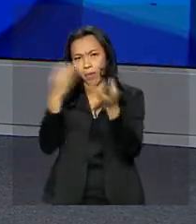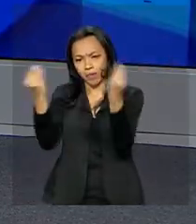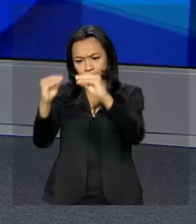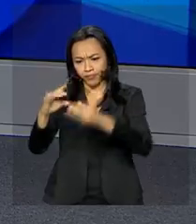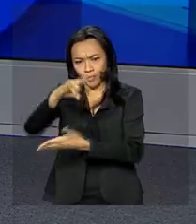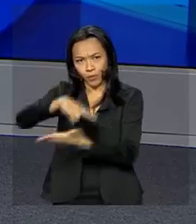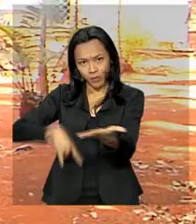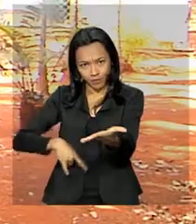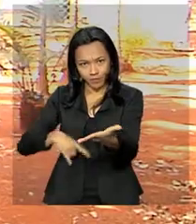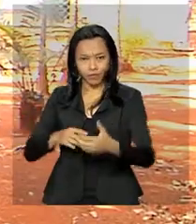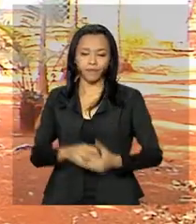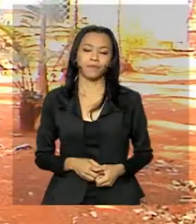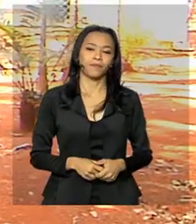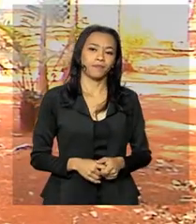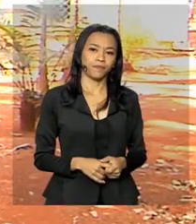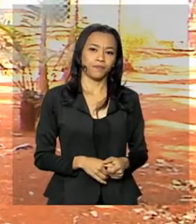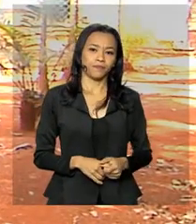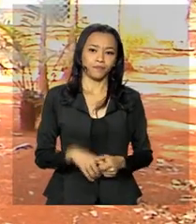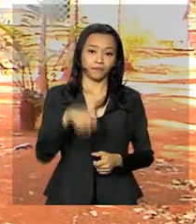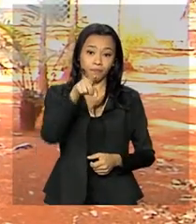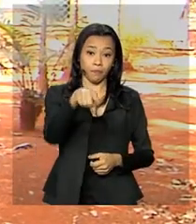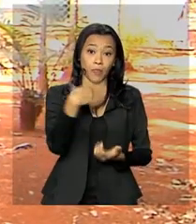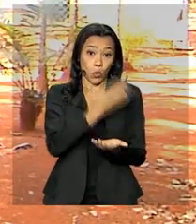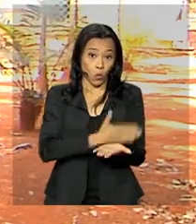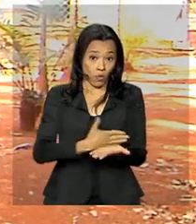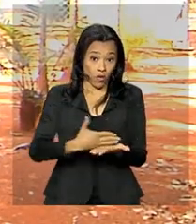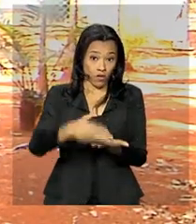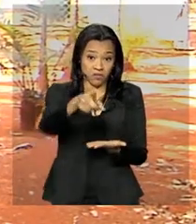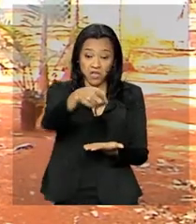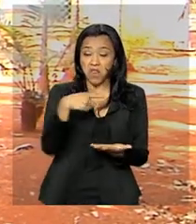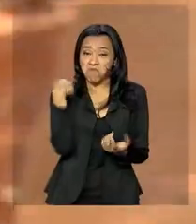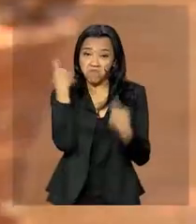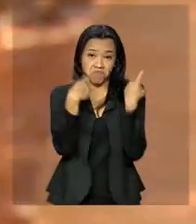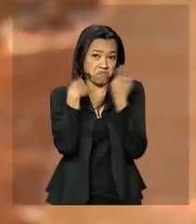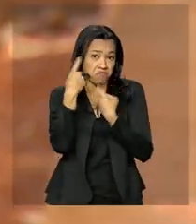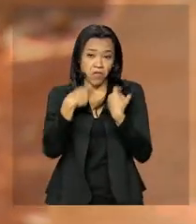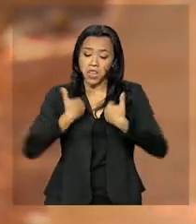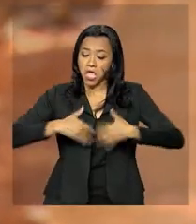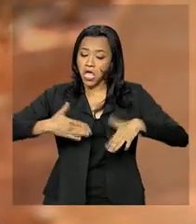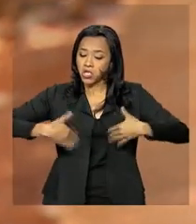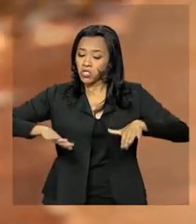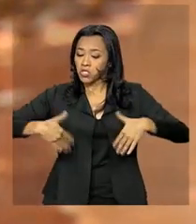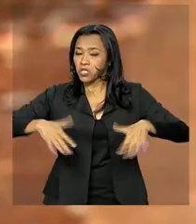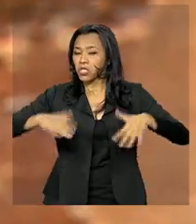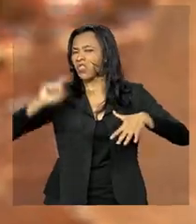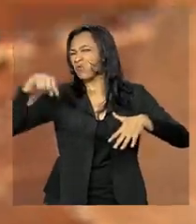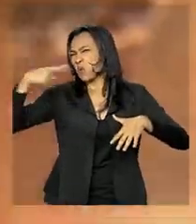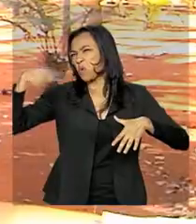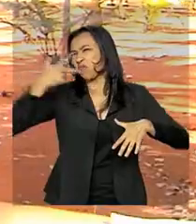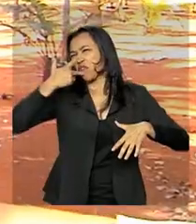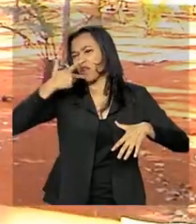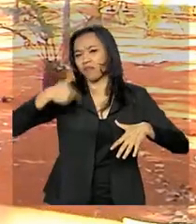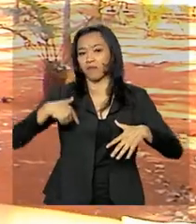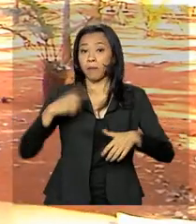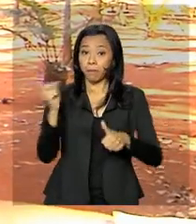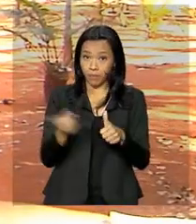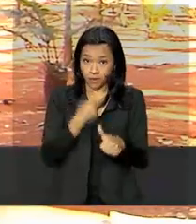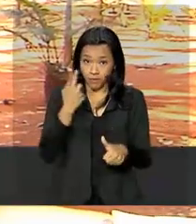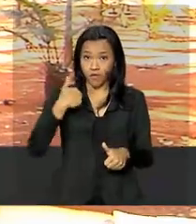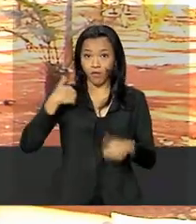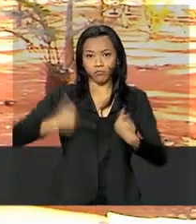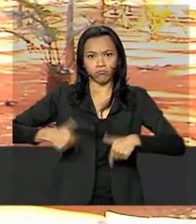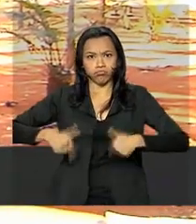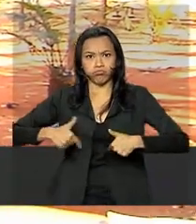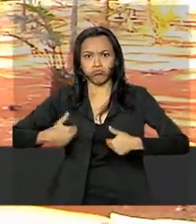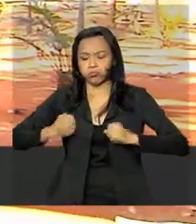documento. No início, Kélsia nem se preocupou. Foi deixando o assunto para depois. Primeiro, eu trabalhava